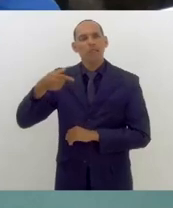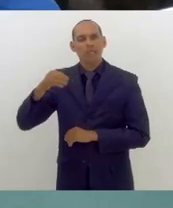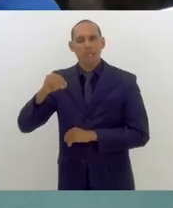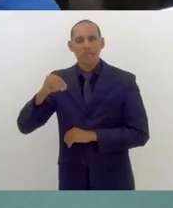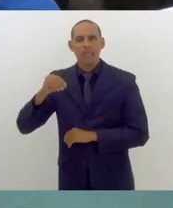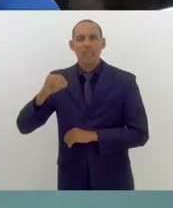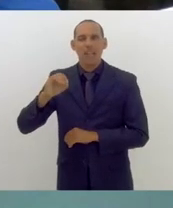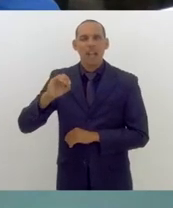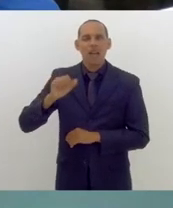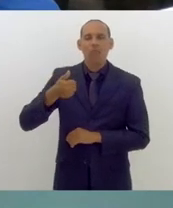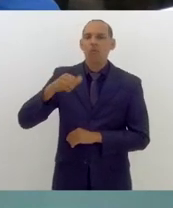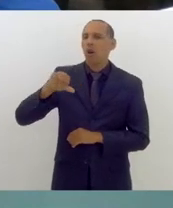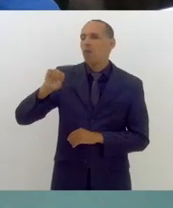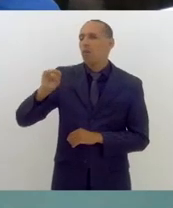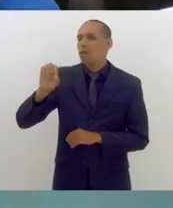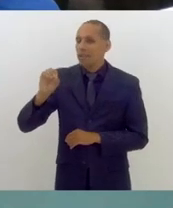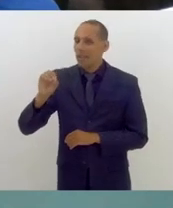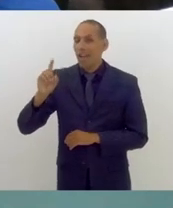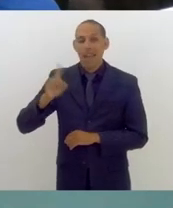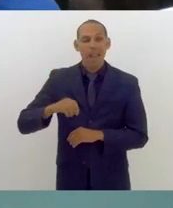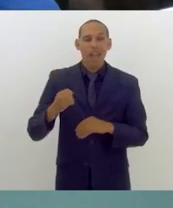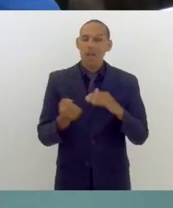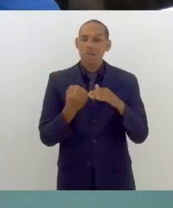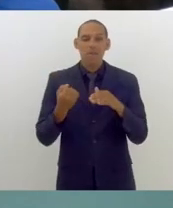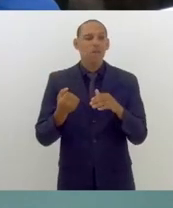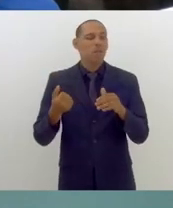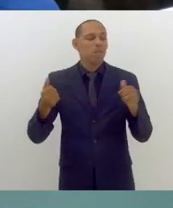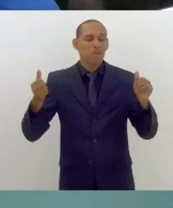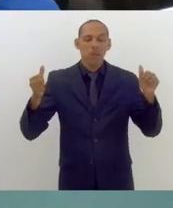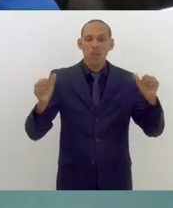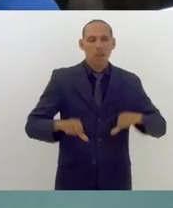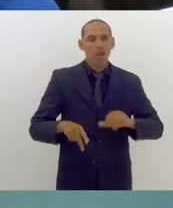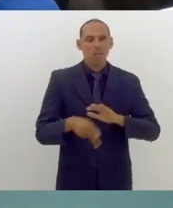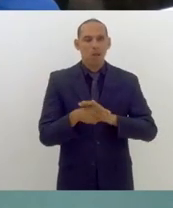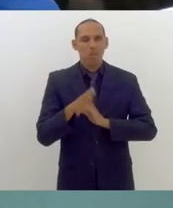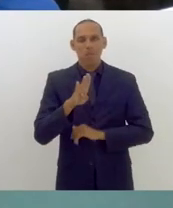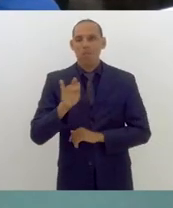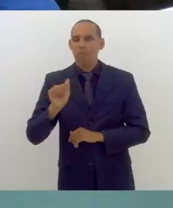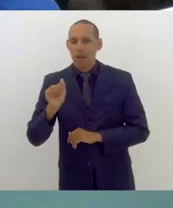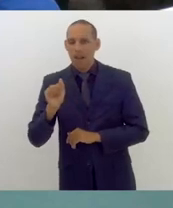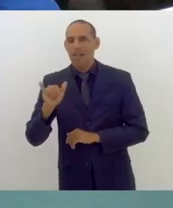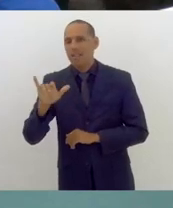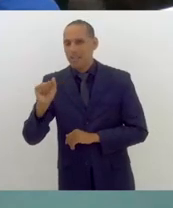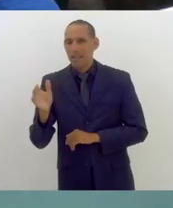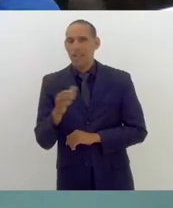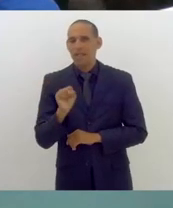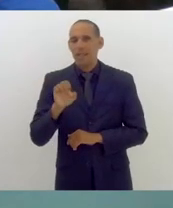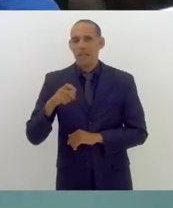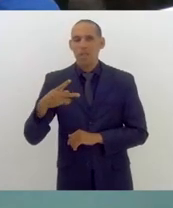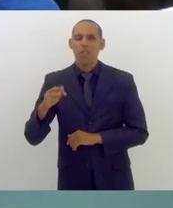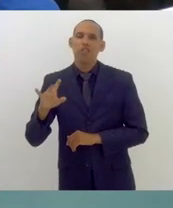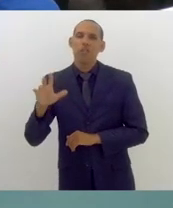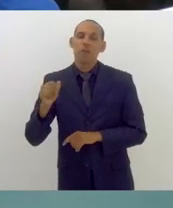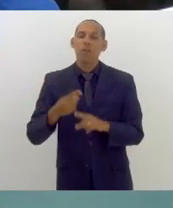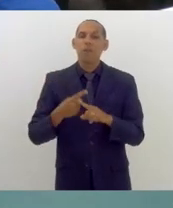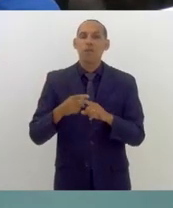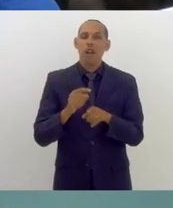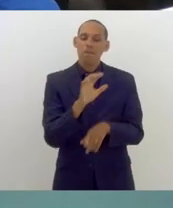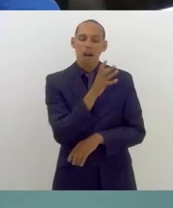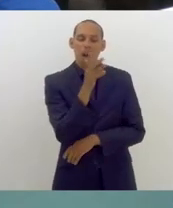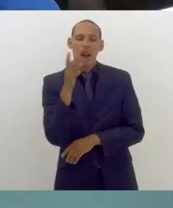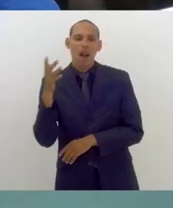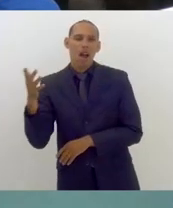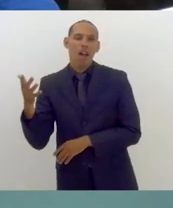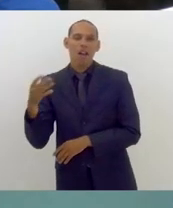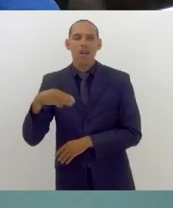até Cássia foi o pior empreendimento que apareceu na receptiva até porque parte da vegetação ali do manguezal